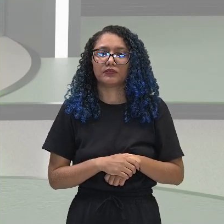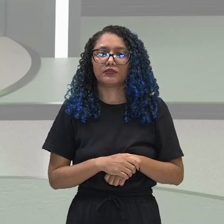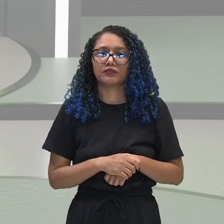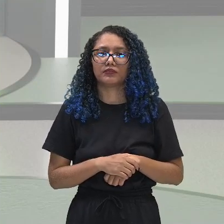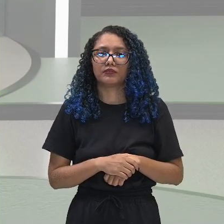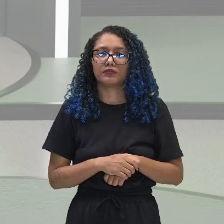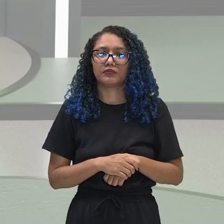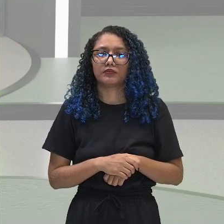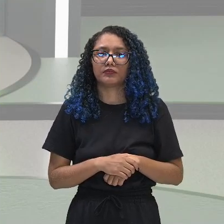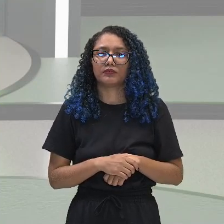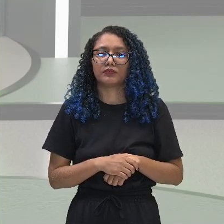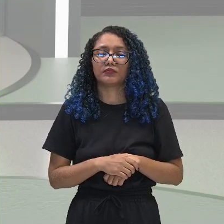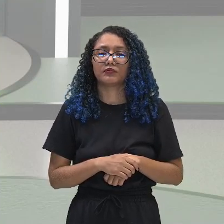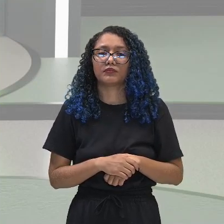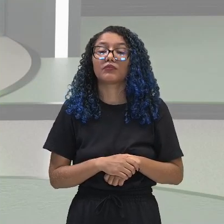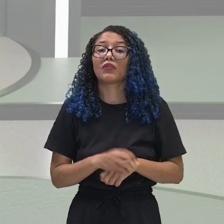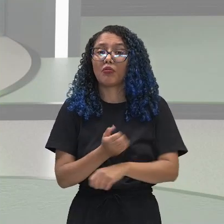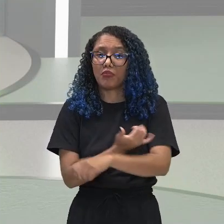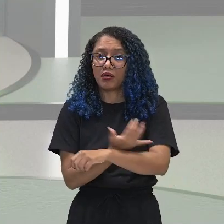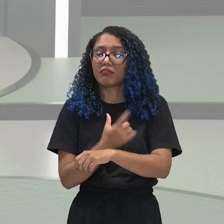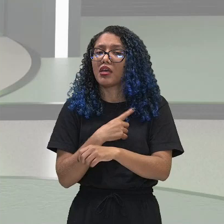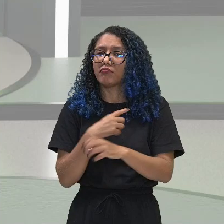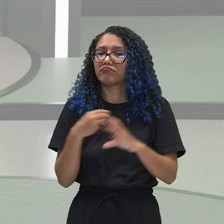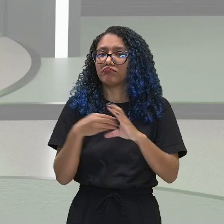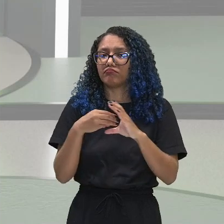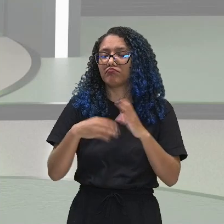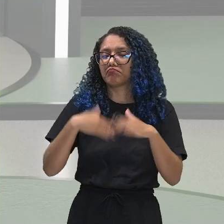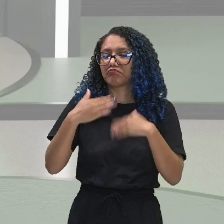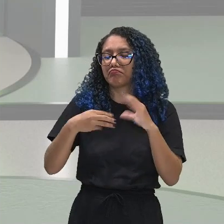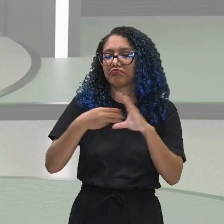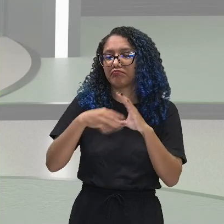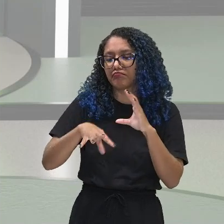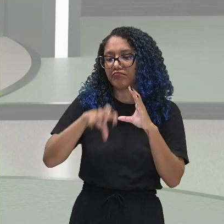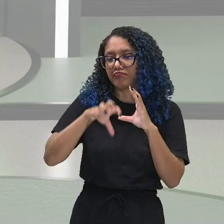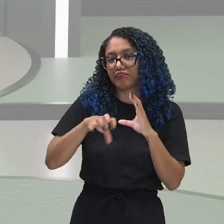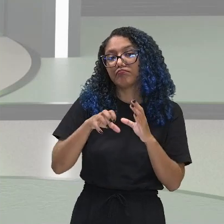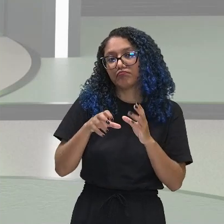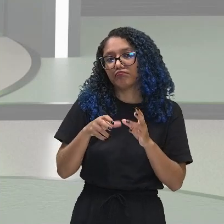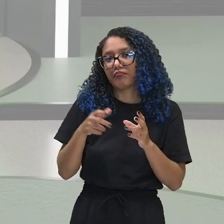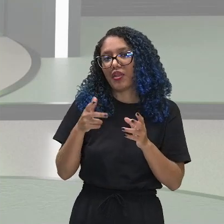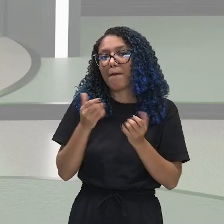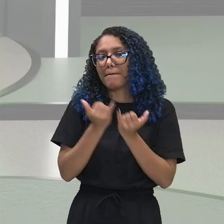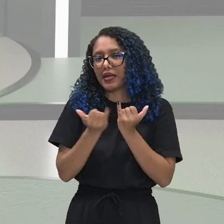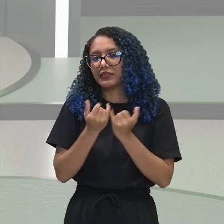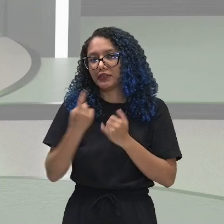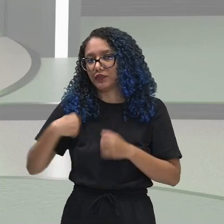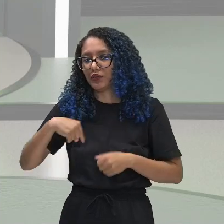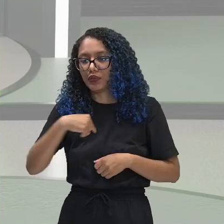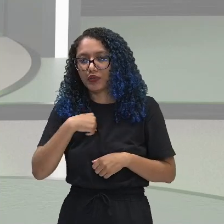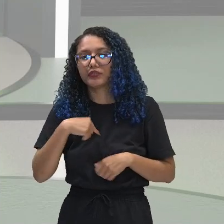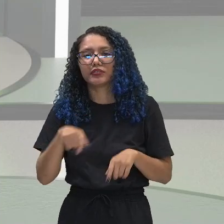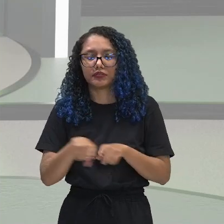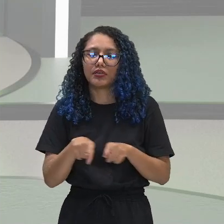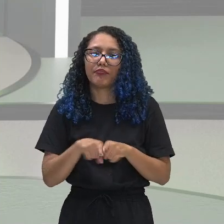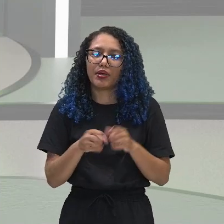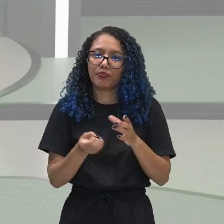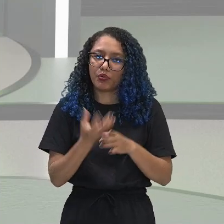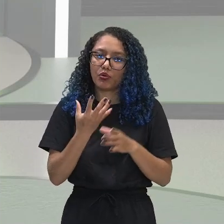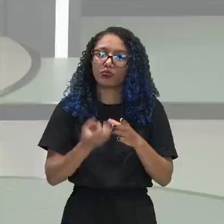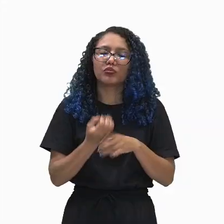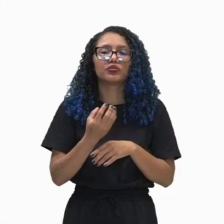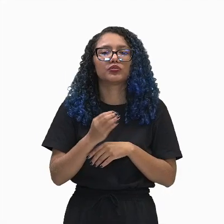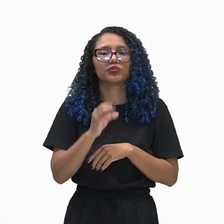passar pelo processo de respiração celular, assim como nós, elas acabam produzindo também esse